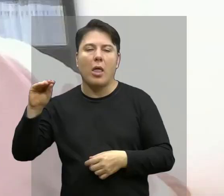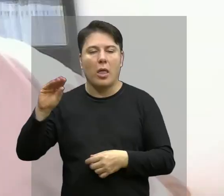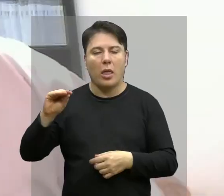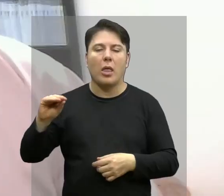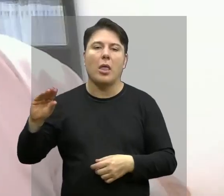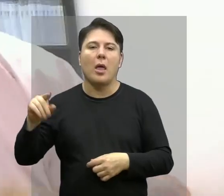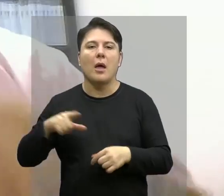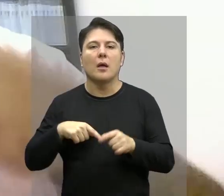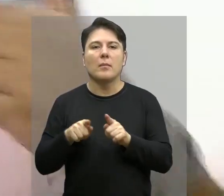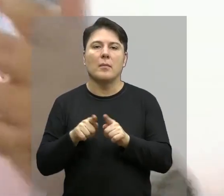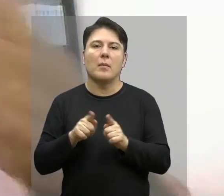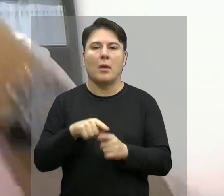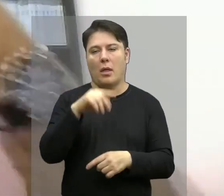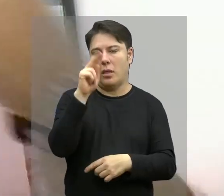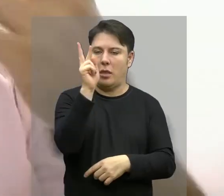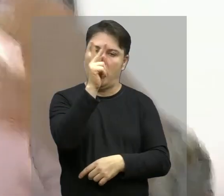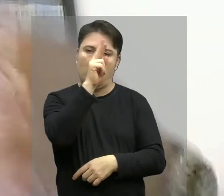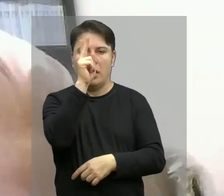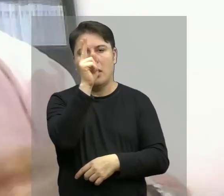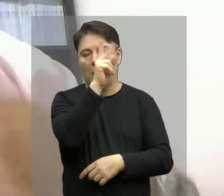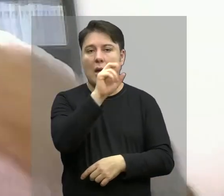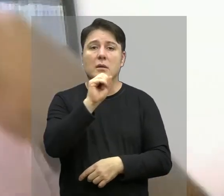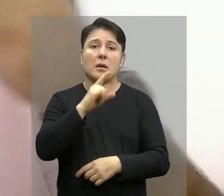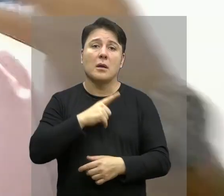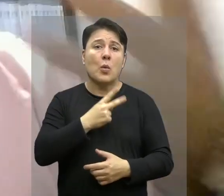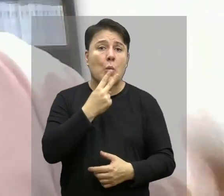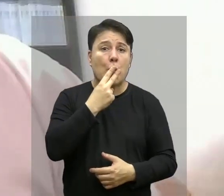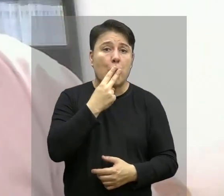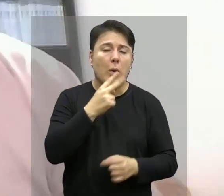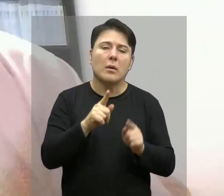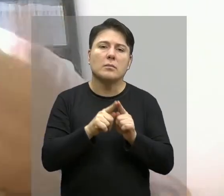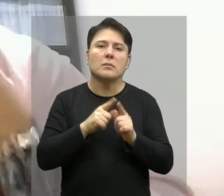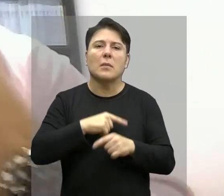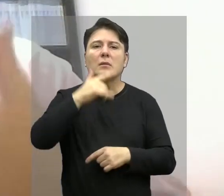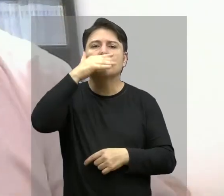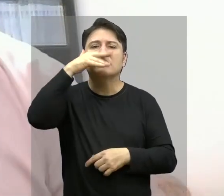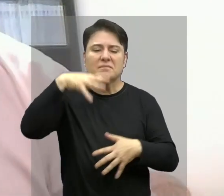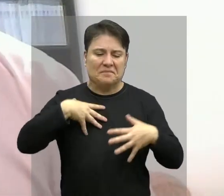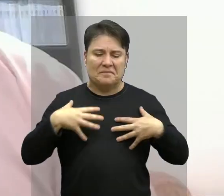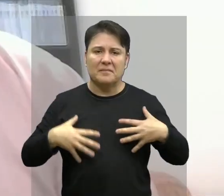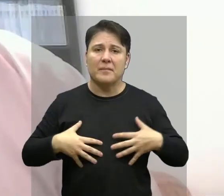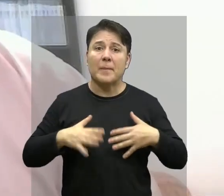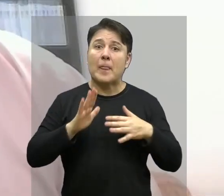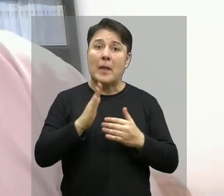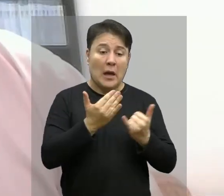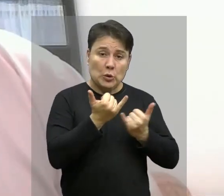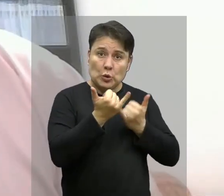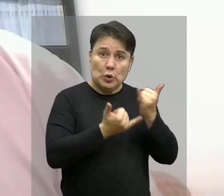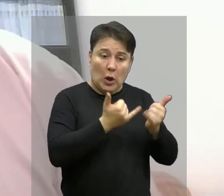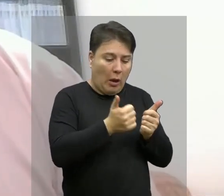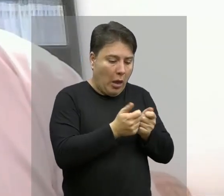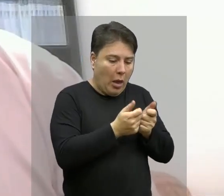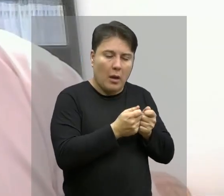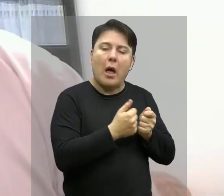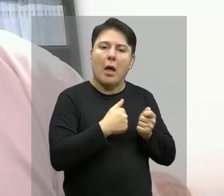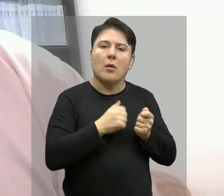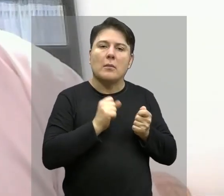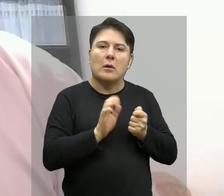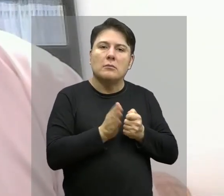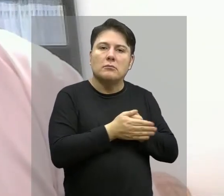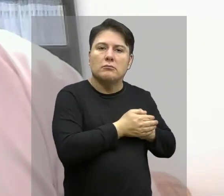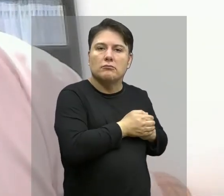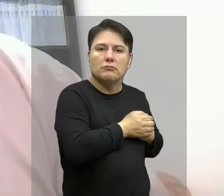vou sair trançando as pernas, enfim, se eu fumo, o cheiro do cigarro. Agora o jogo não. O jogo eu posso esconder muito